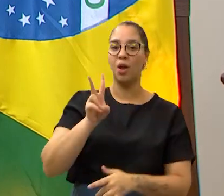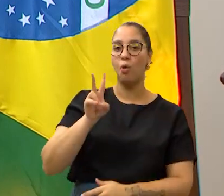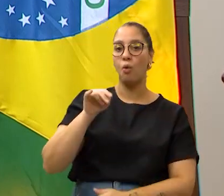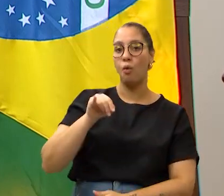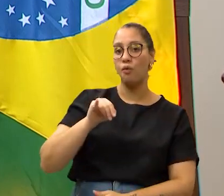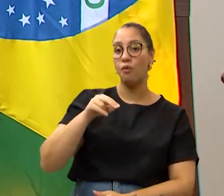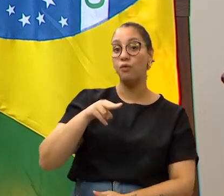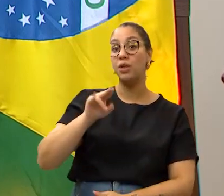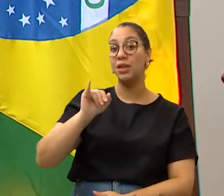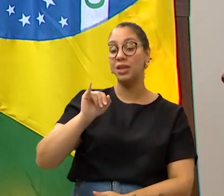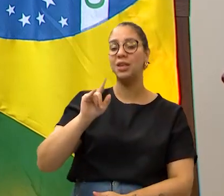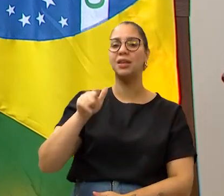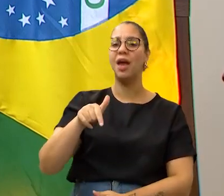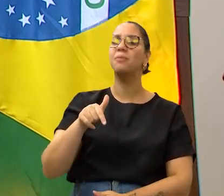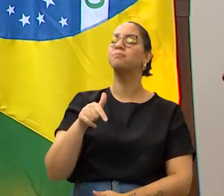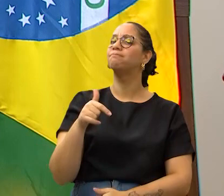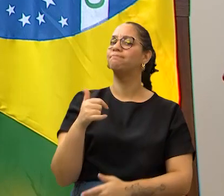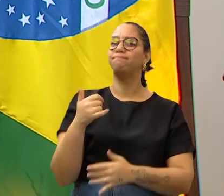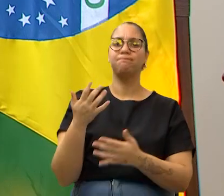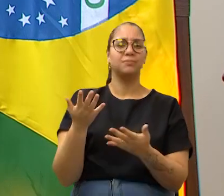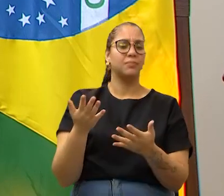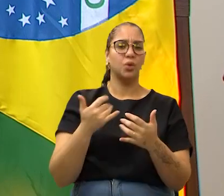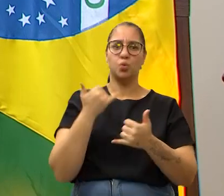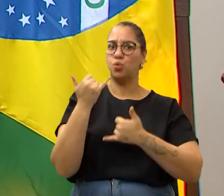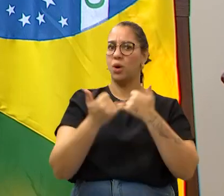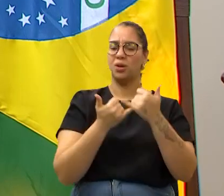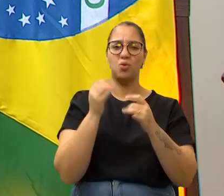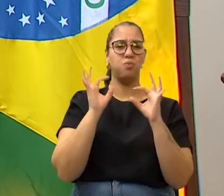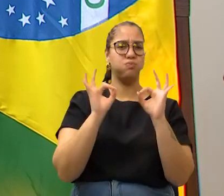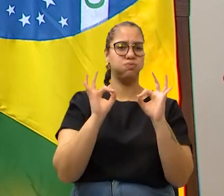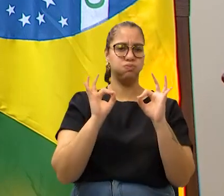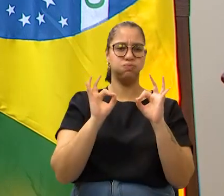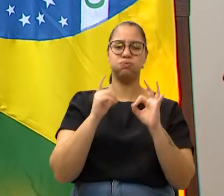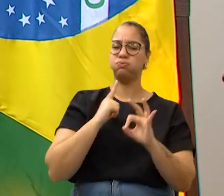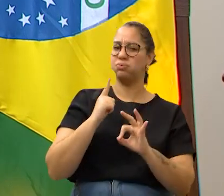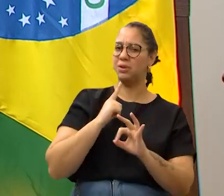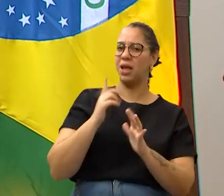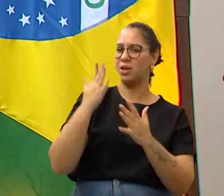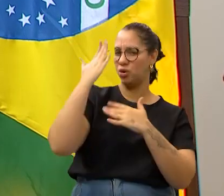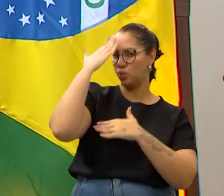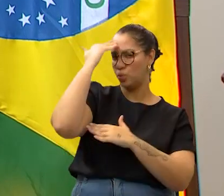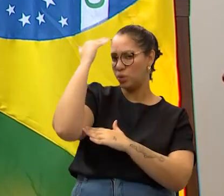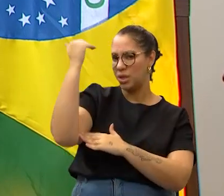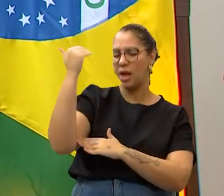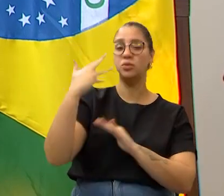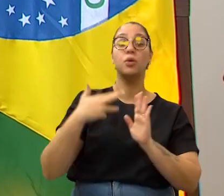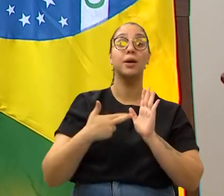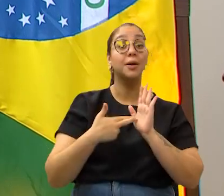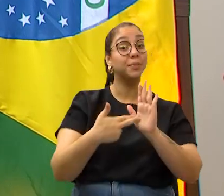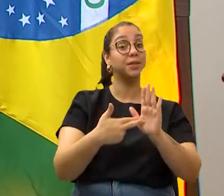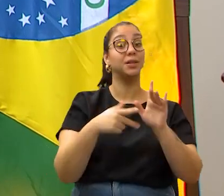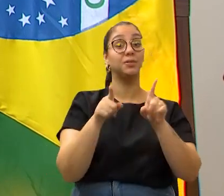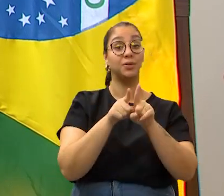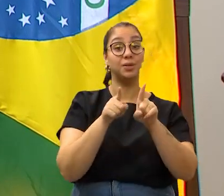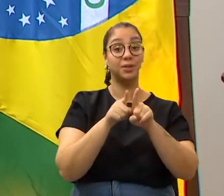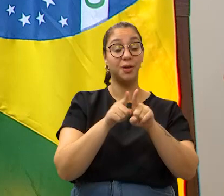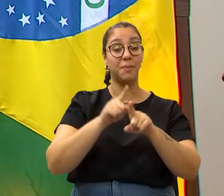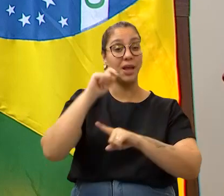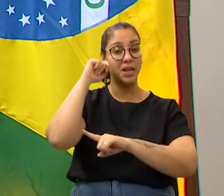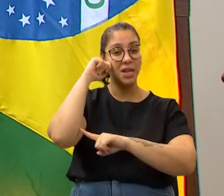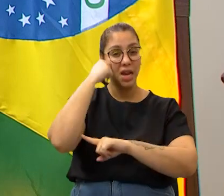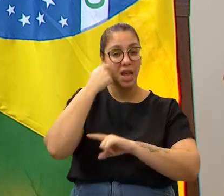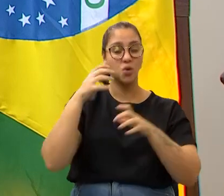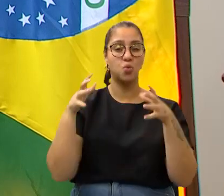grande jogador, talentoso, já conquistou uma posição de destaque, sucesso, representando a